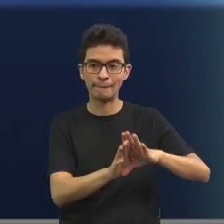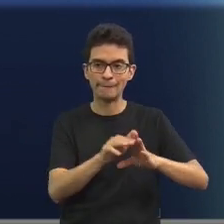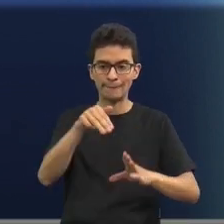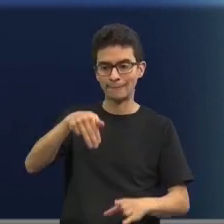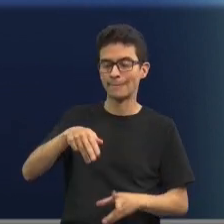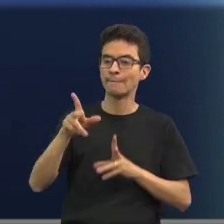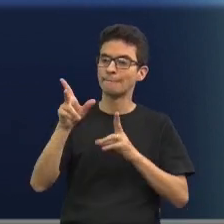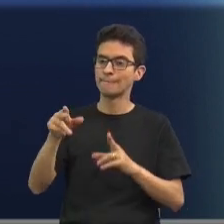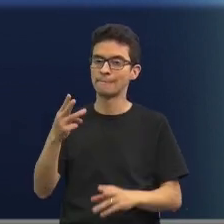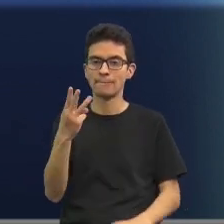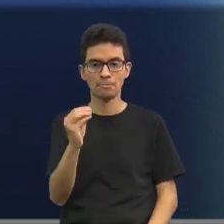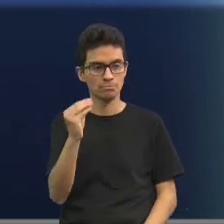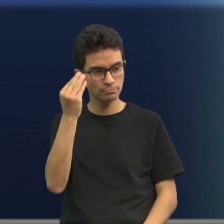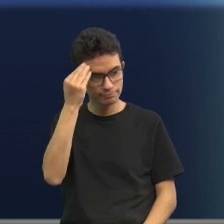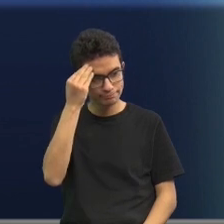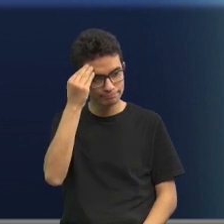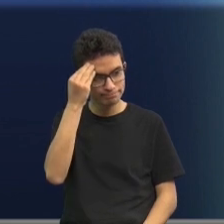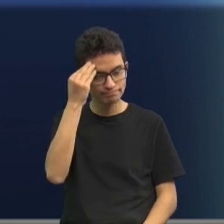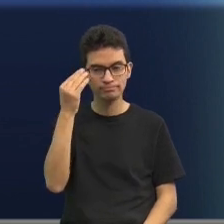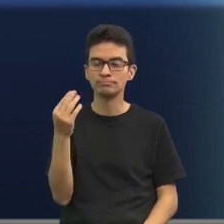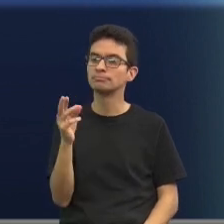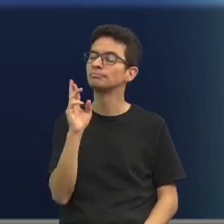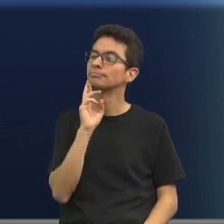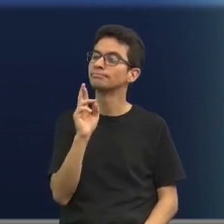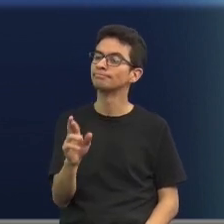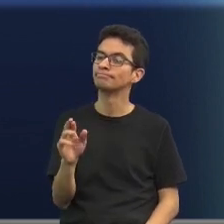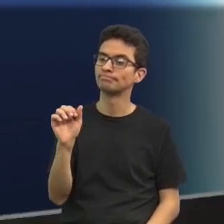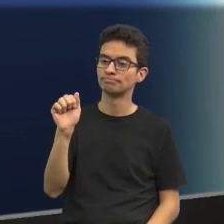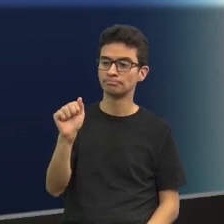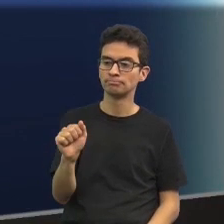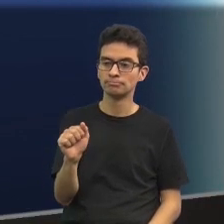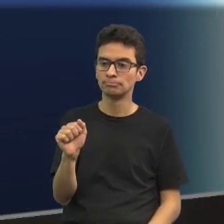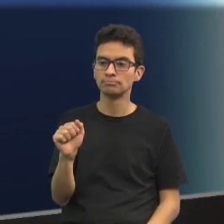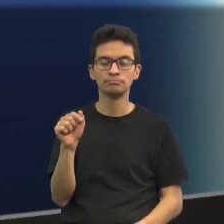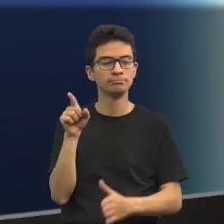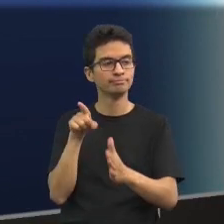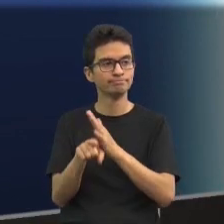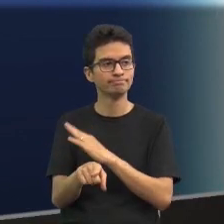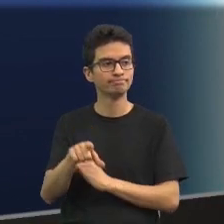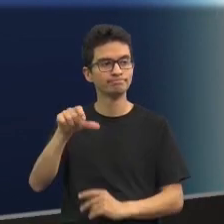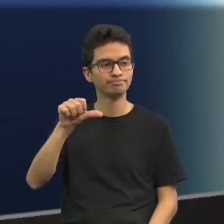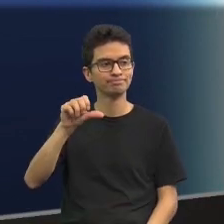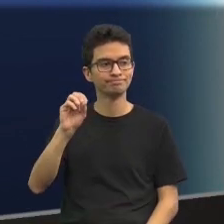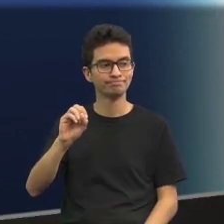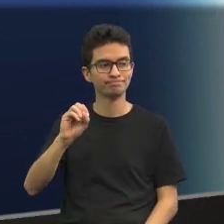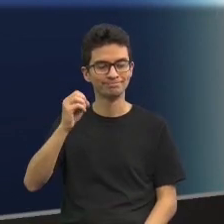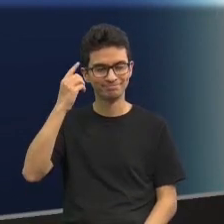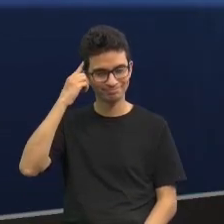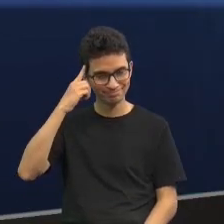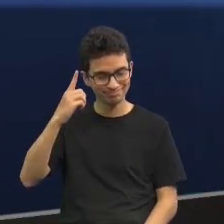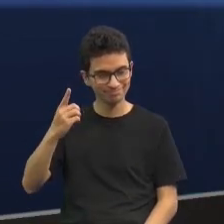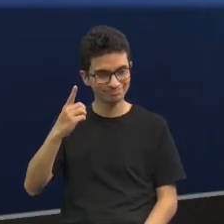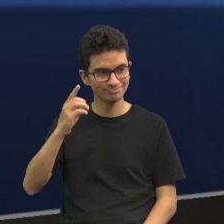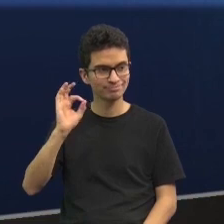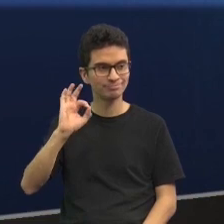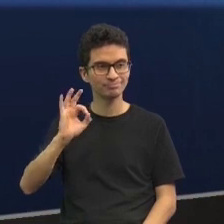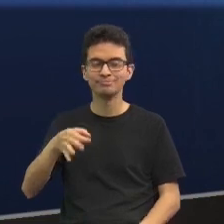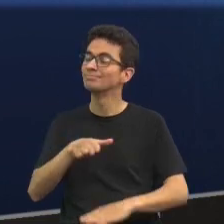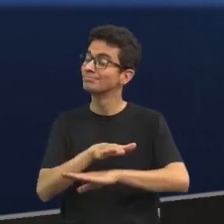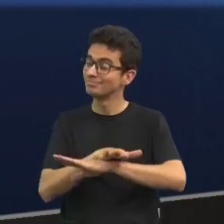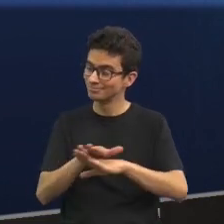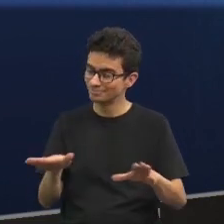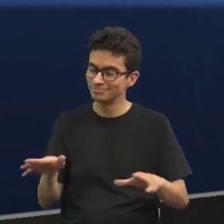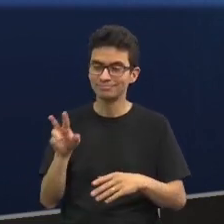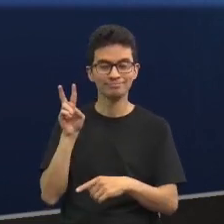emmy é igual a 30 alternativa à questão 90 alternativa à é isso